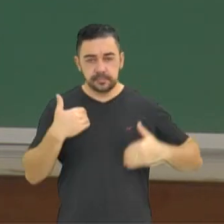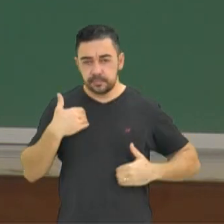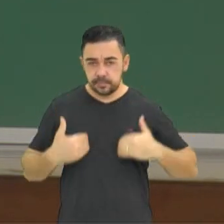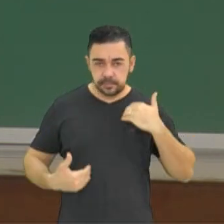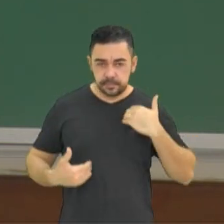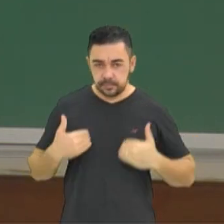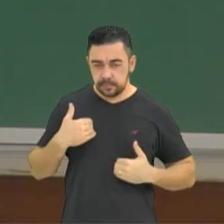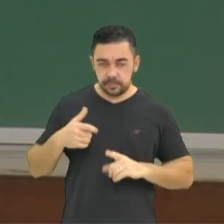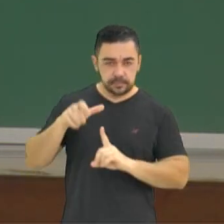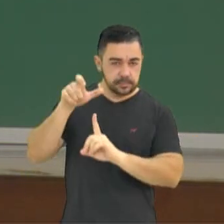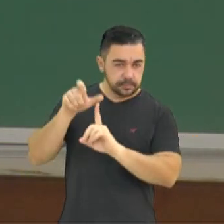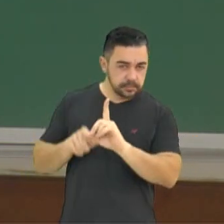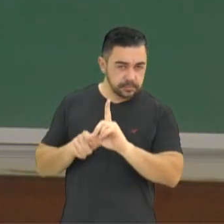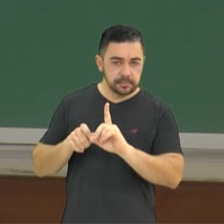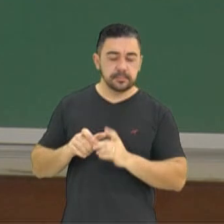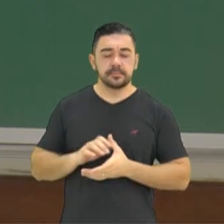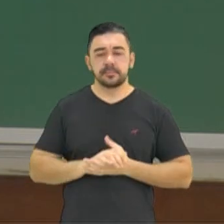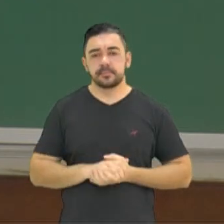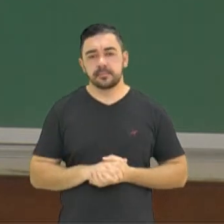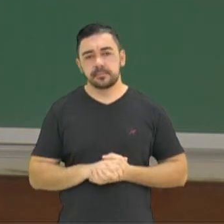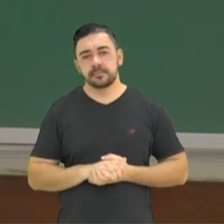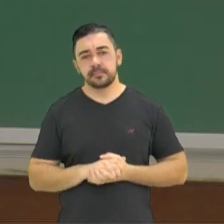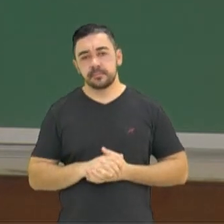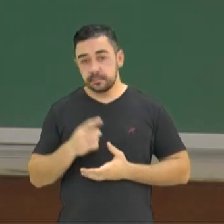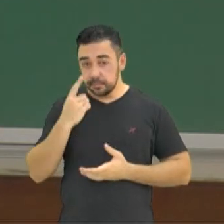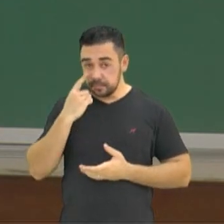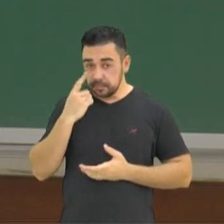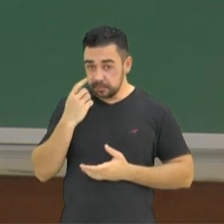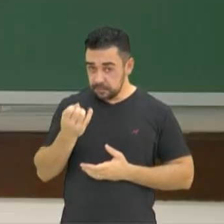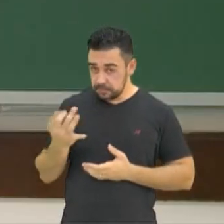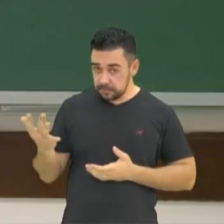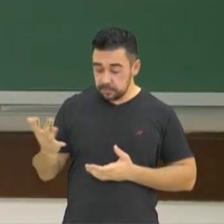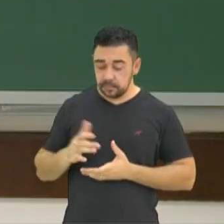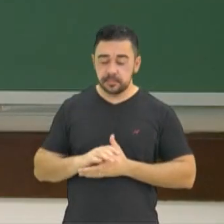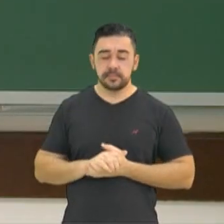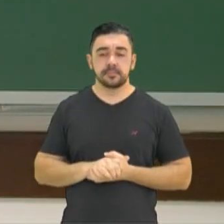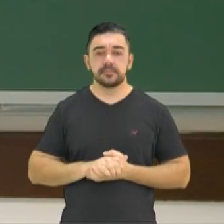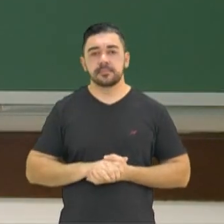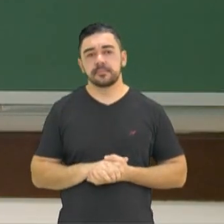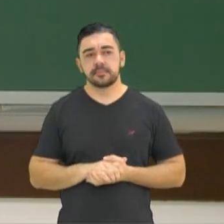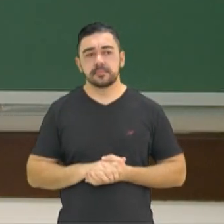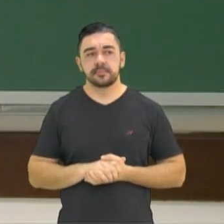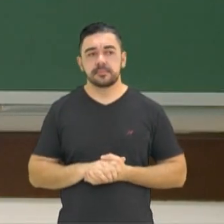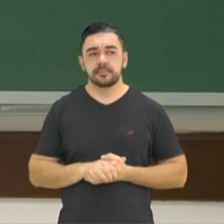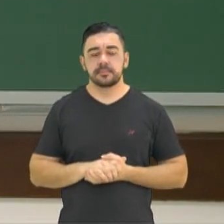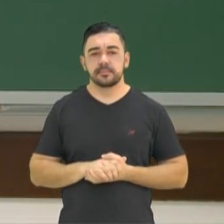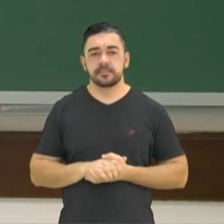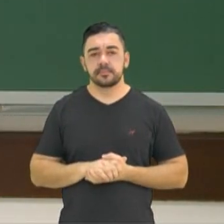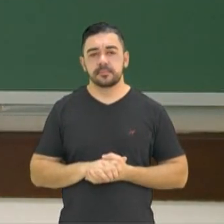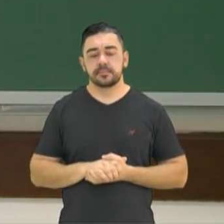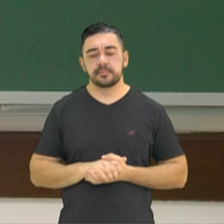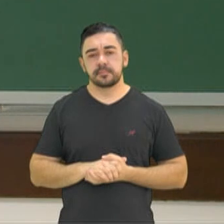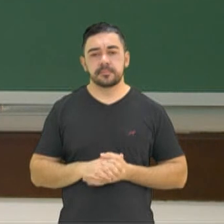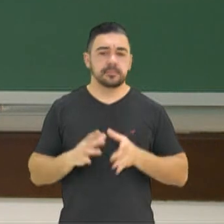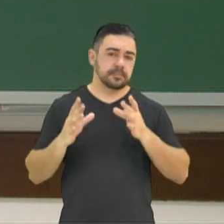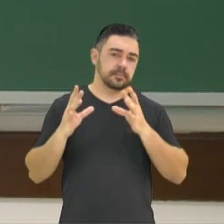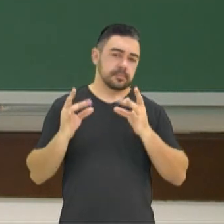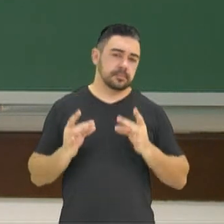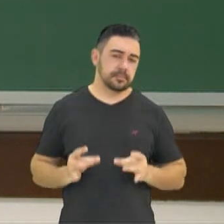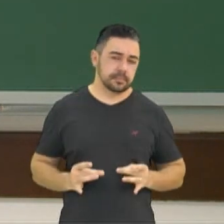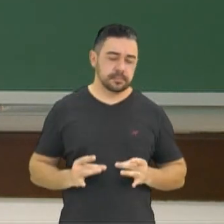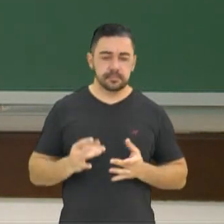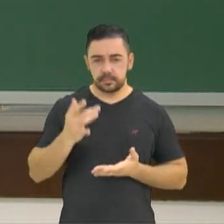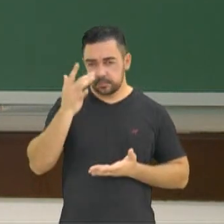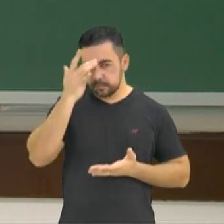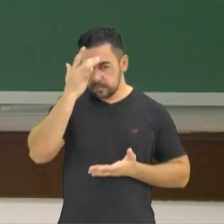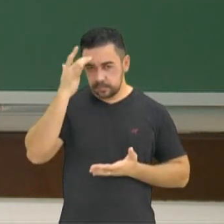algumas das pessoas. Então, agora vamos ver alguns desses adjetivos. Para descrever la persona, então,